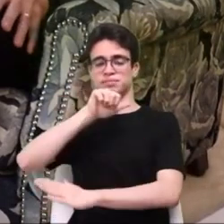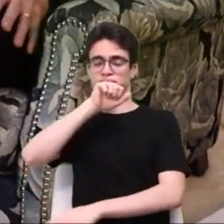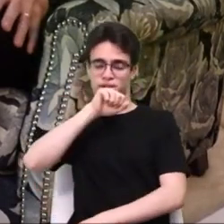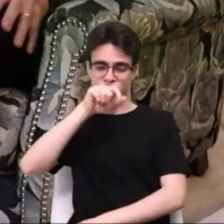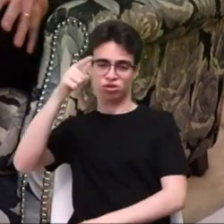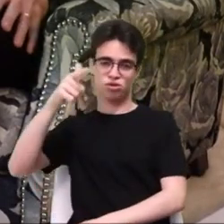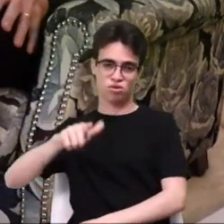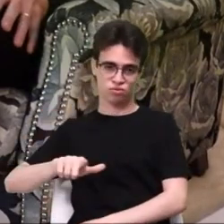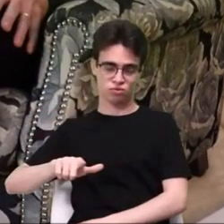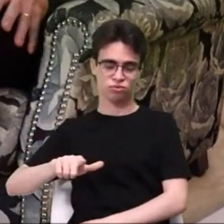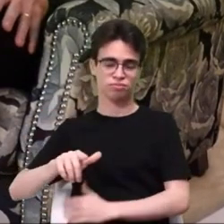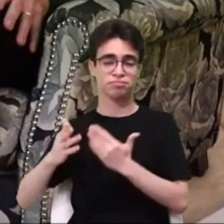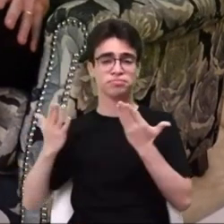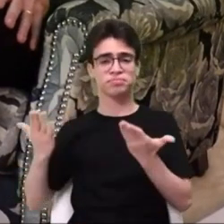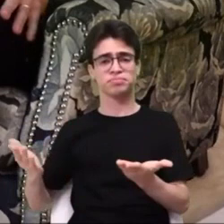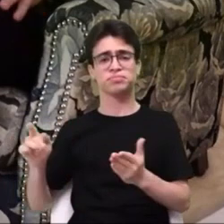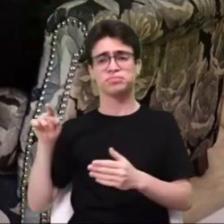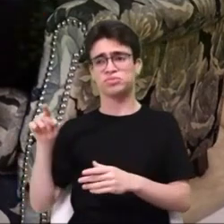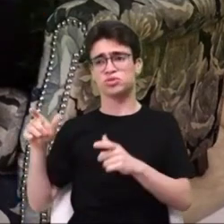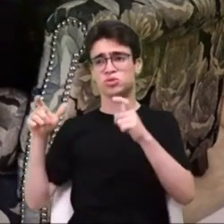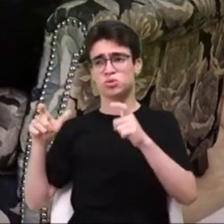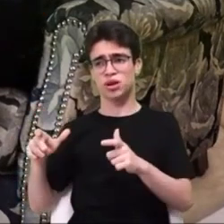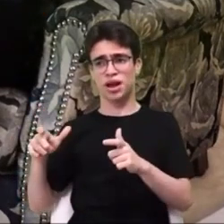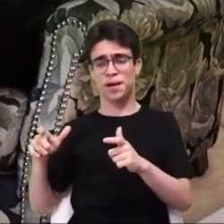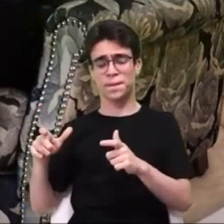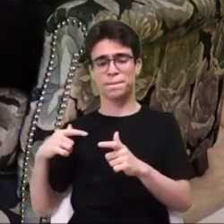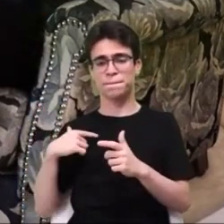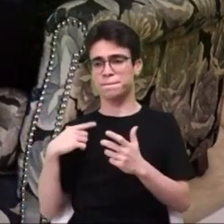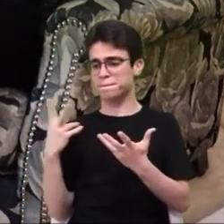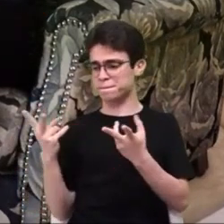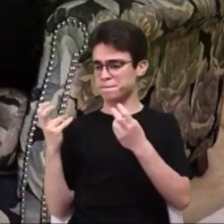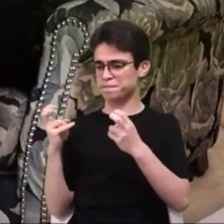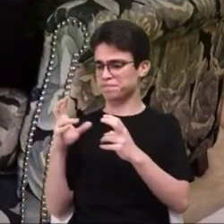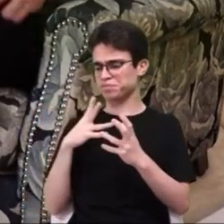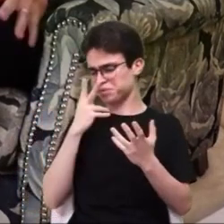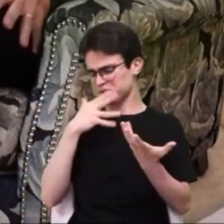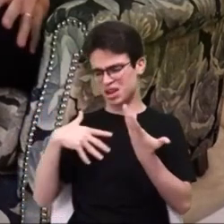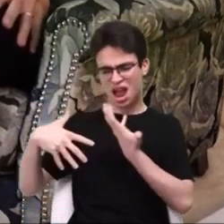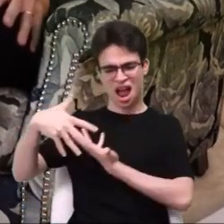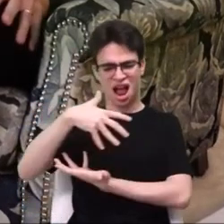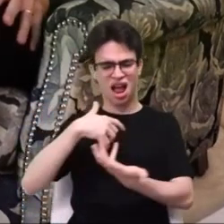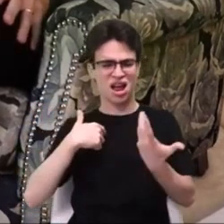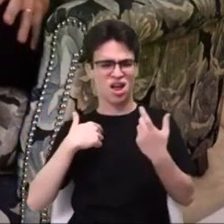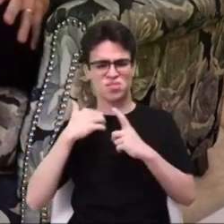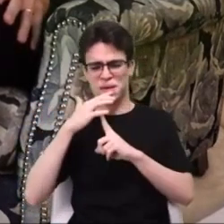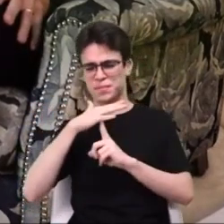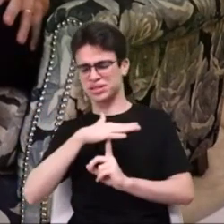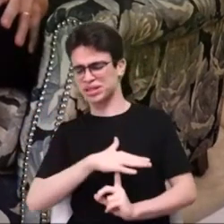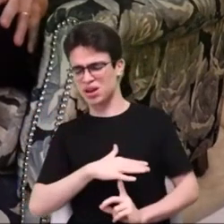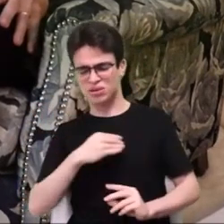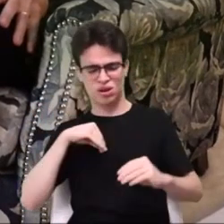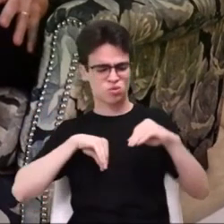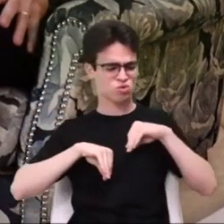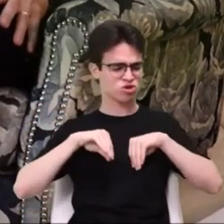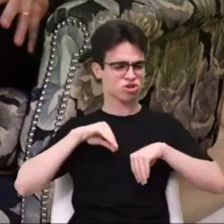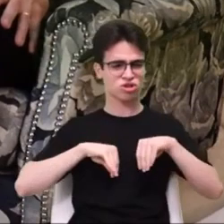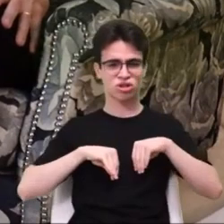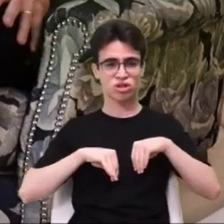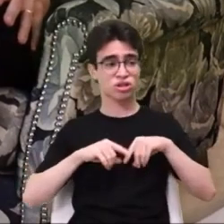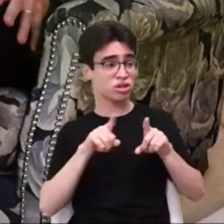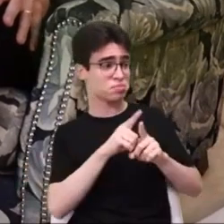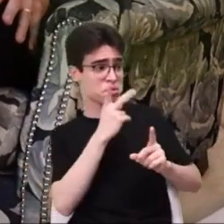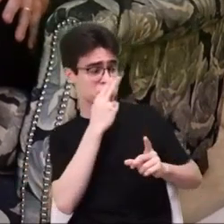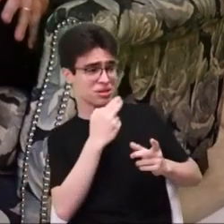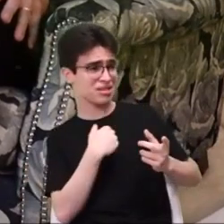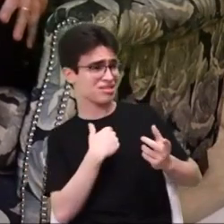Novamente. E ali, né, nesse cenário caótico, né, de depressão, de angústia. Até o sentimento